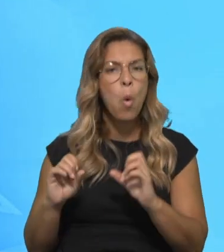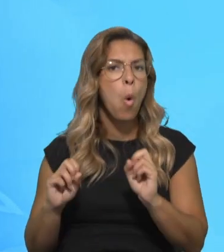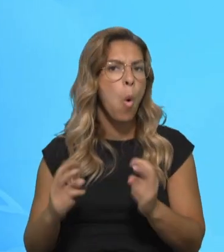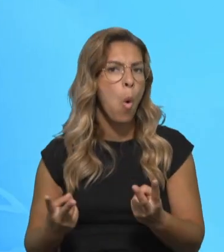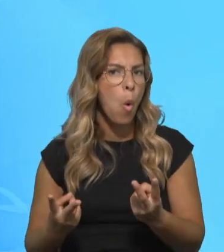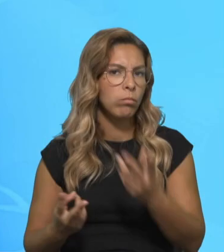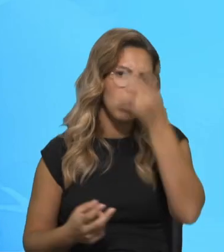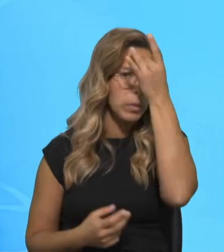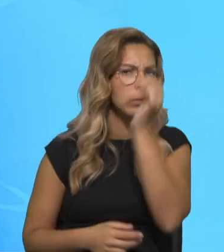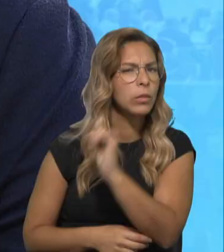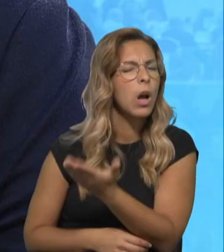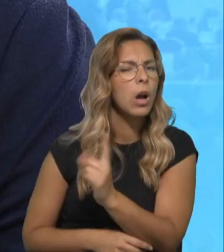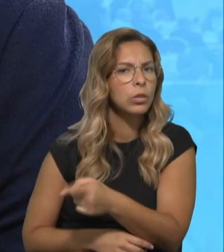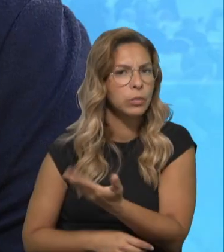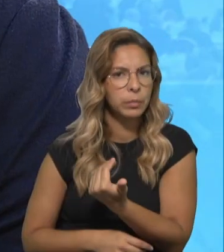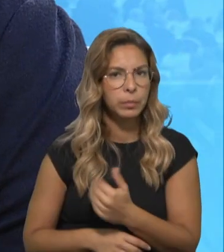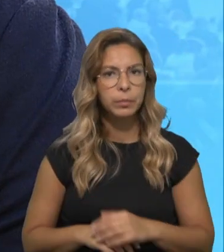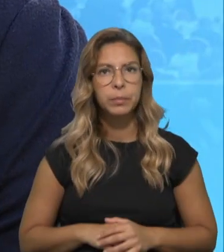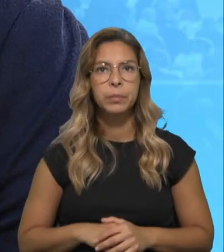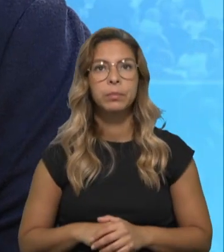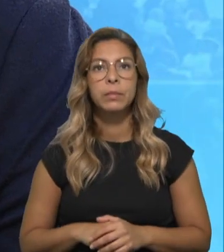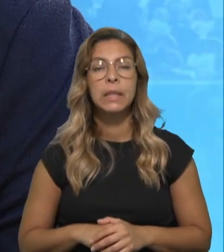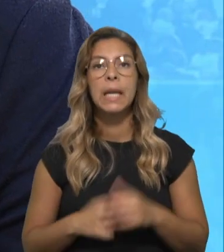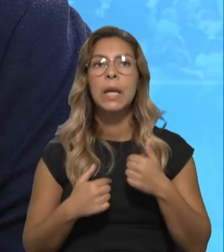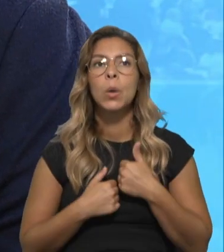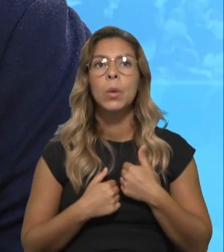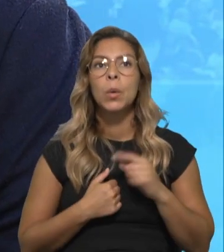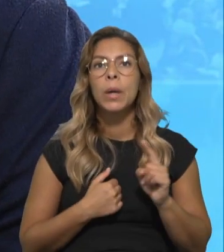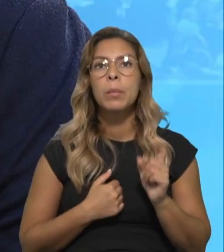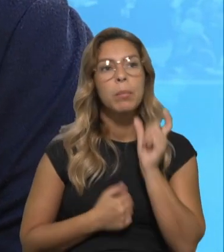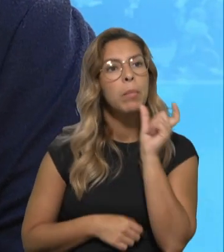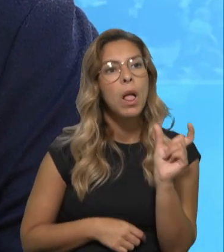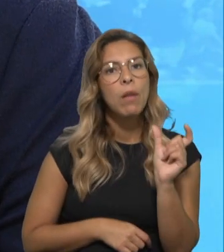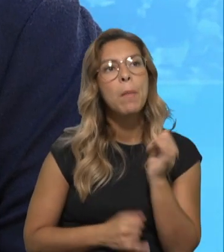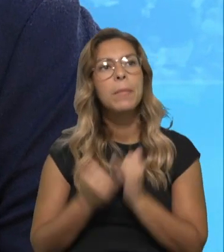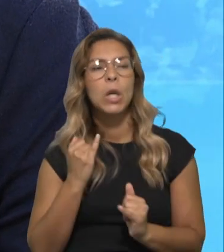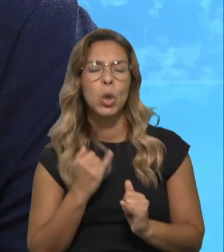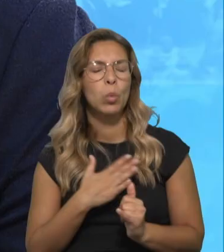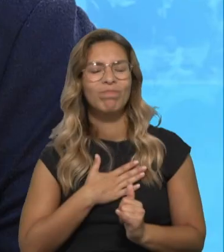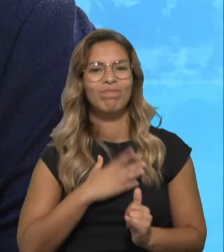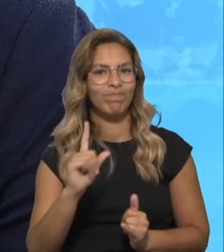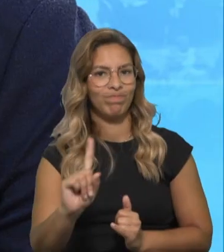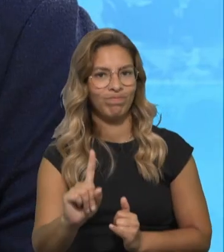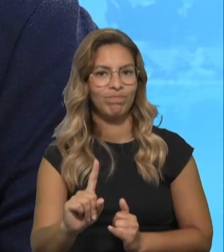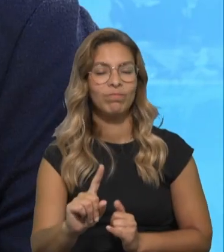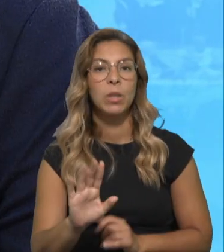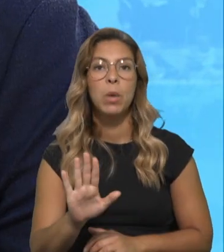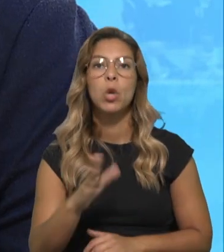opinião? Bem, eu não queria utilizar a palavra perigo. Eu gostava que...